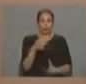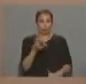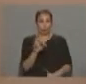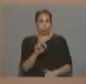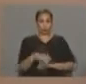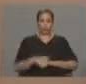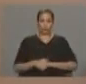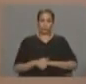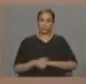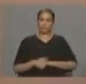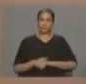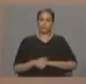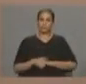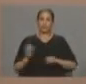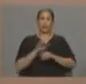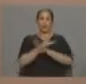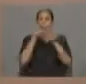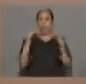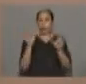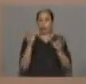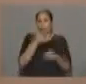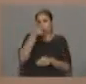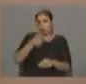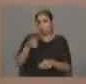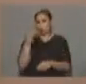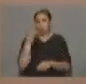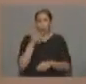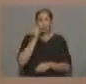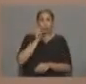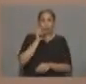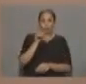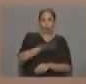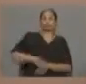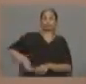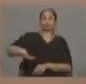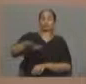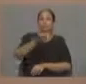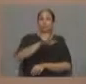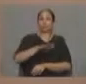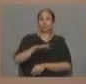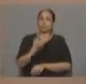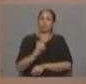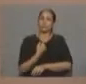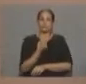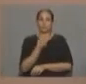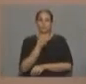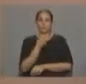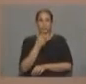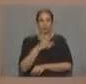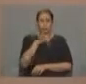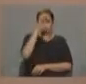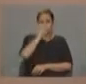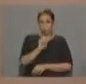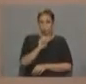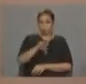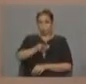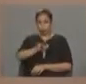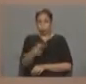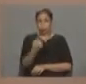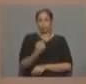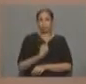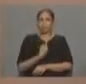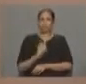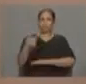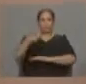evidente que quem conhece o sus como vaga de frio temos que perceber que o estado foi a região tem que ter uma presença maior